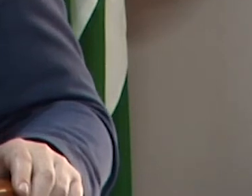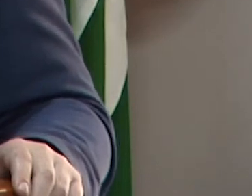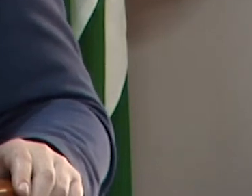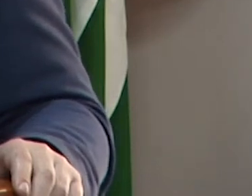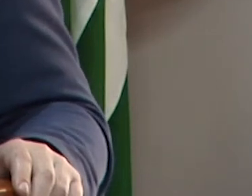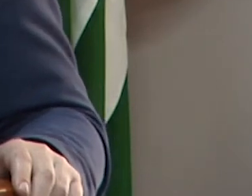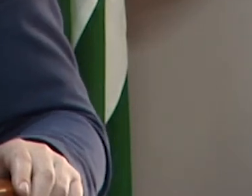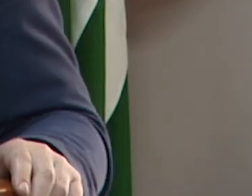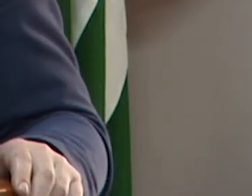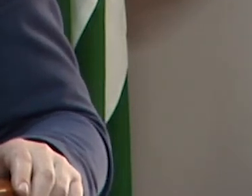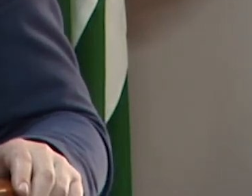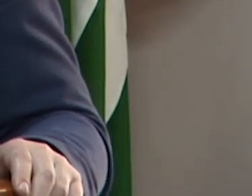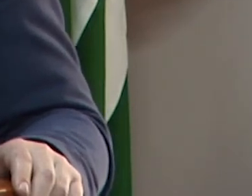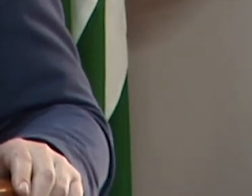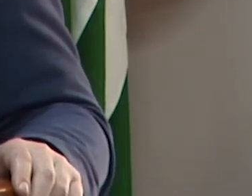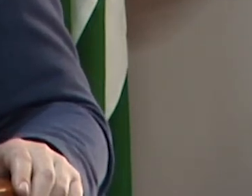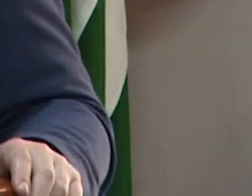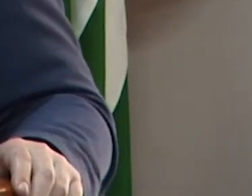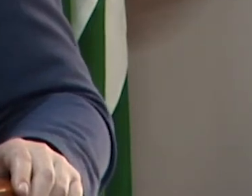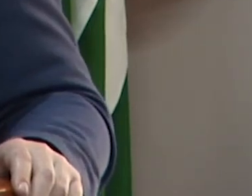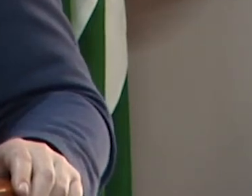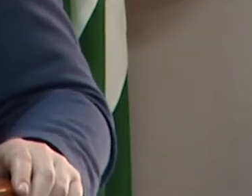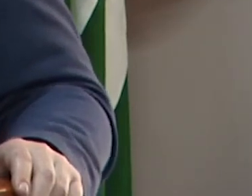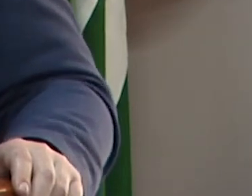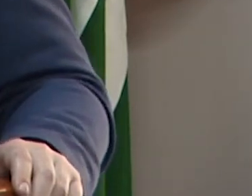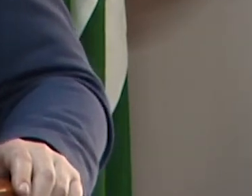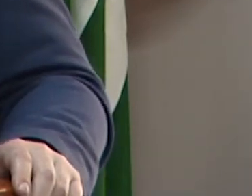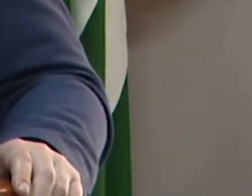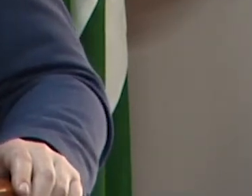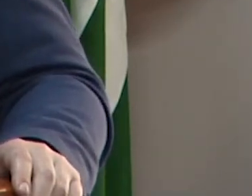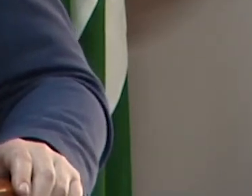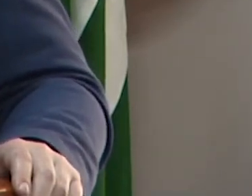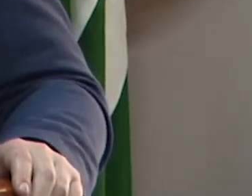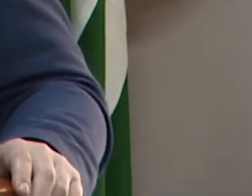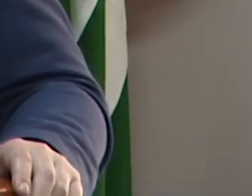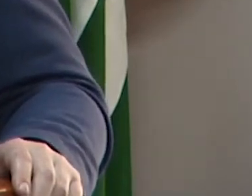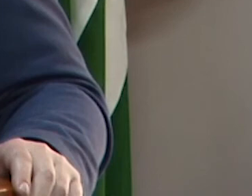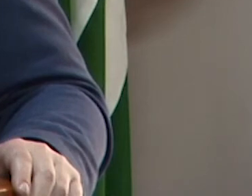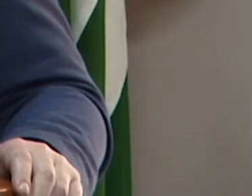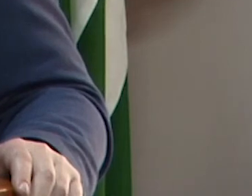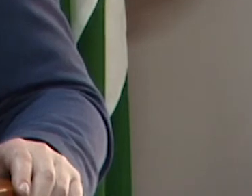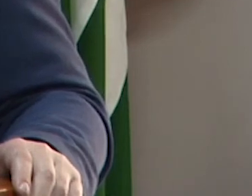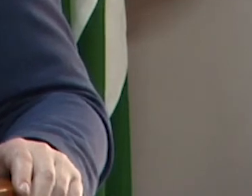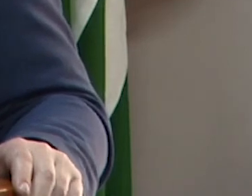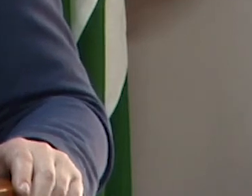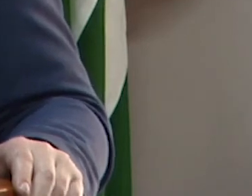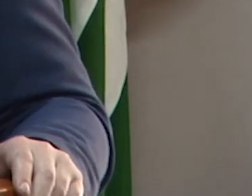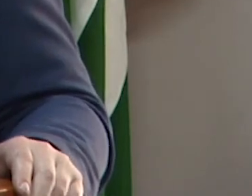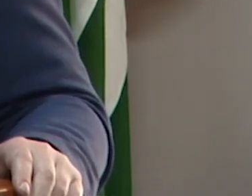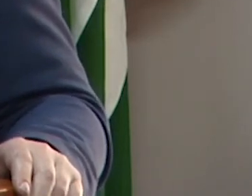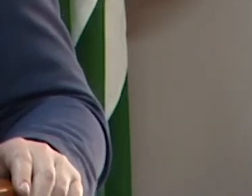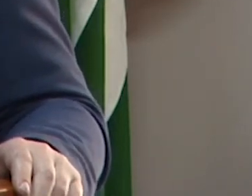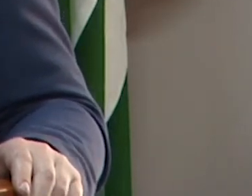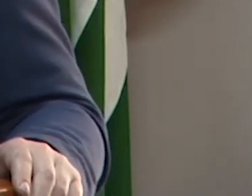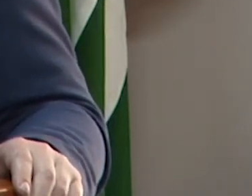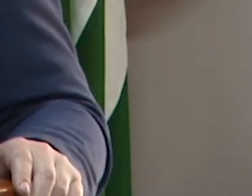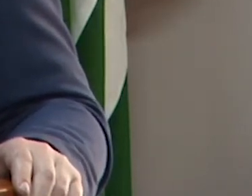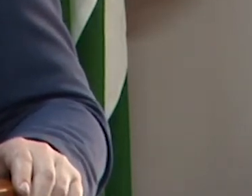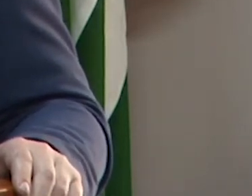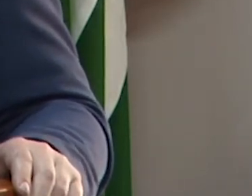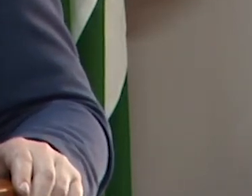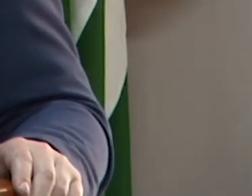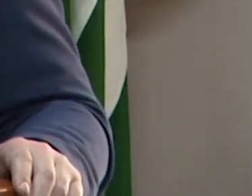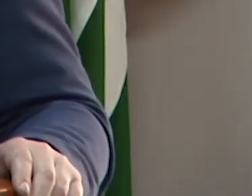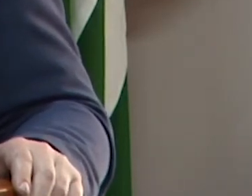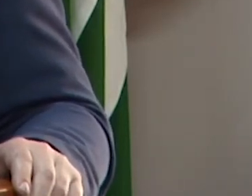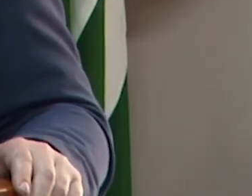a renúncia dos poderes como diretor, então optamos pelo desligamento da nossa função em respeito à Legião